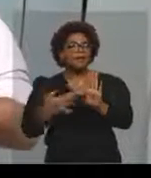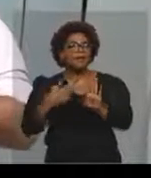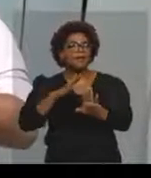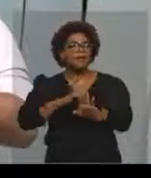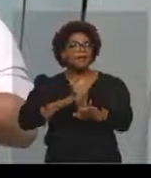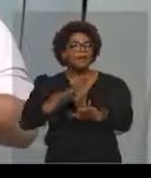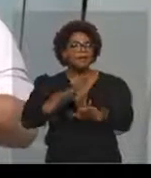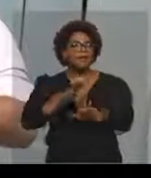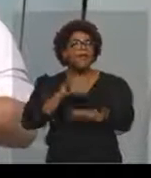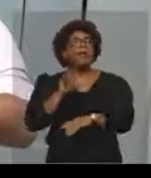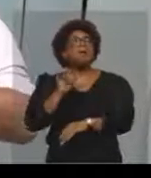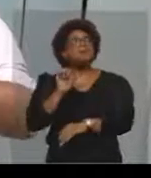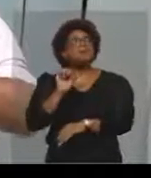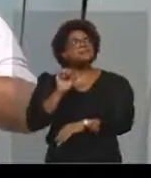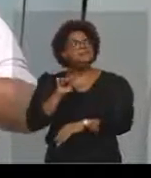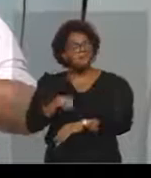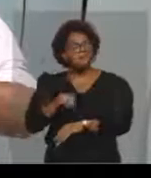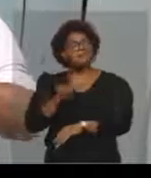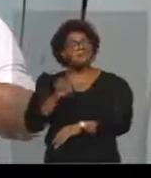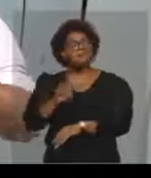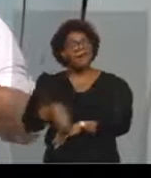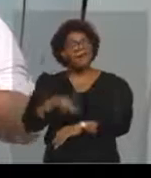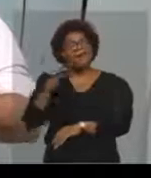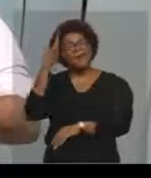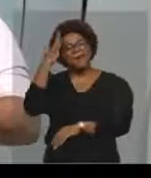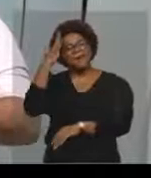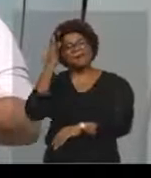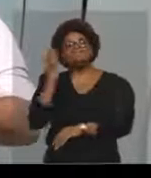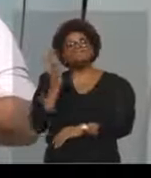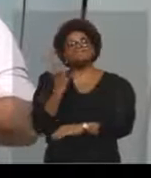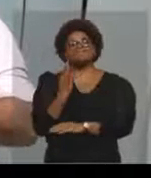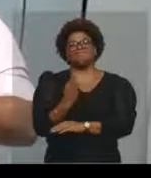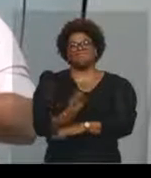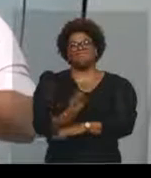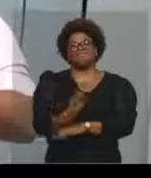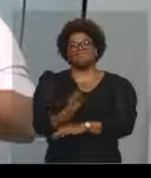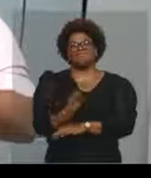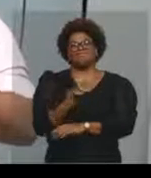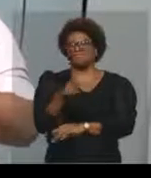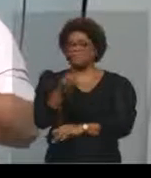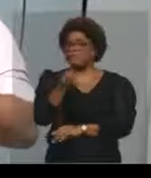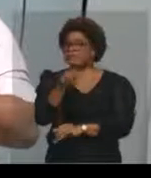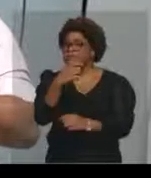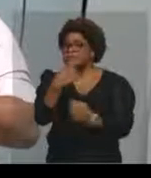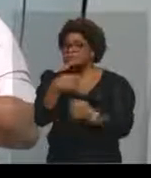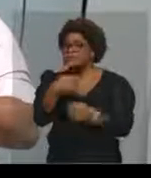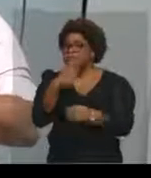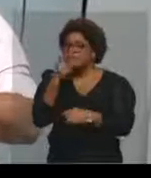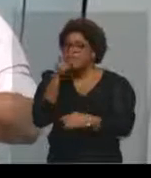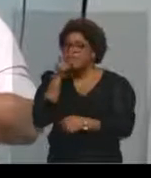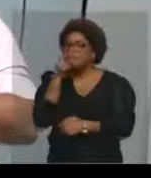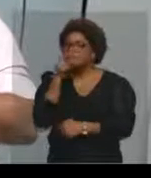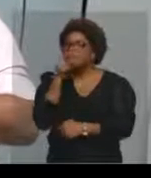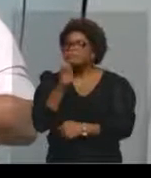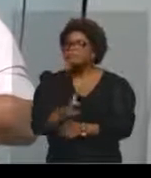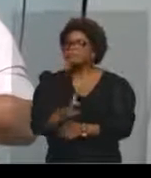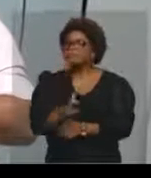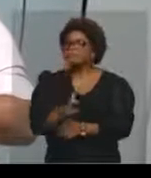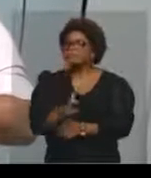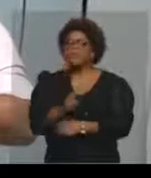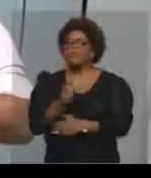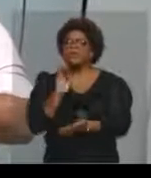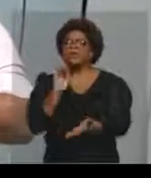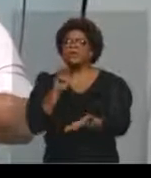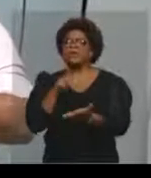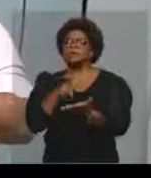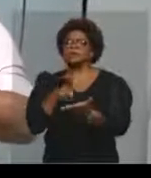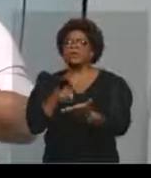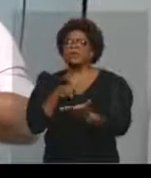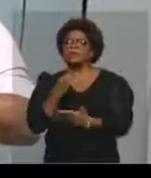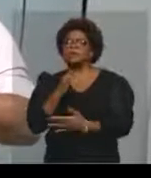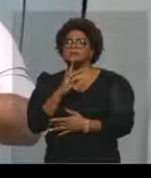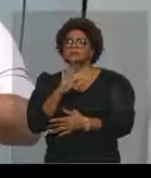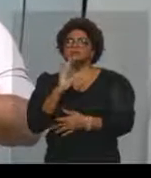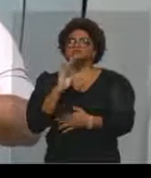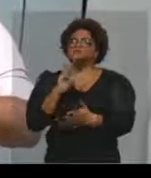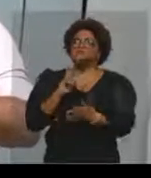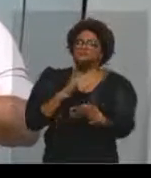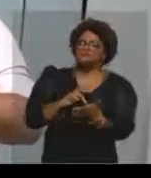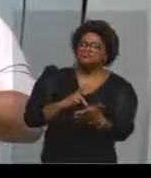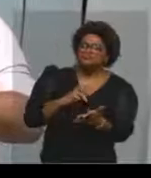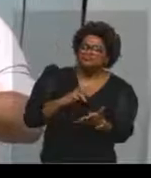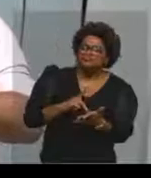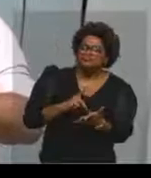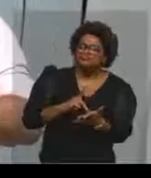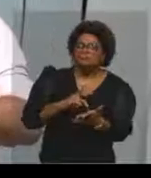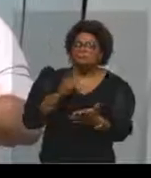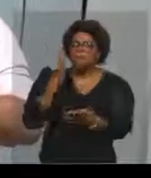interpretar. Então, esteja sempre atento a isso. Se você, de fato, interpretou aquele texto que você